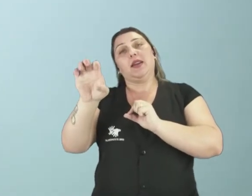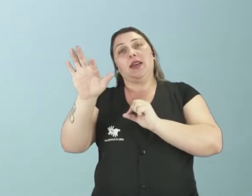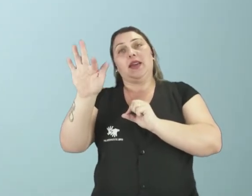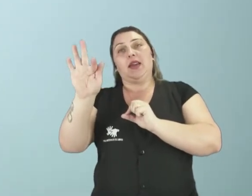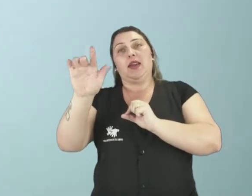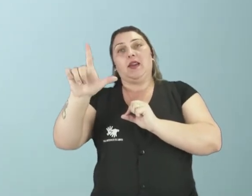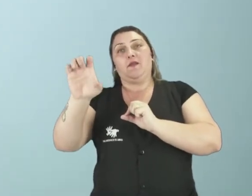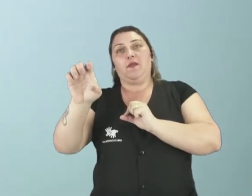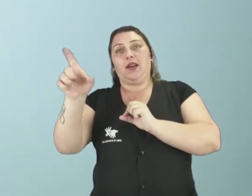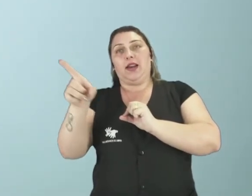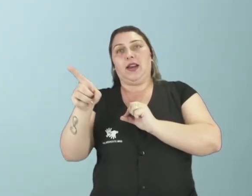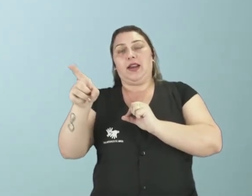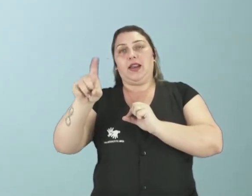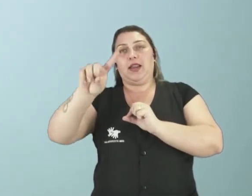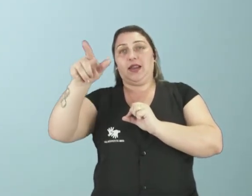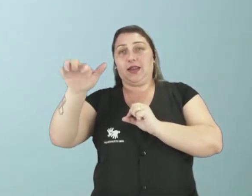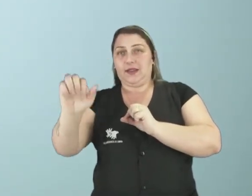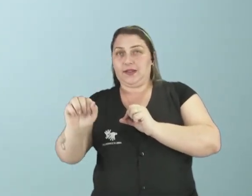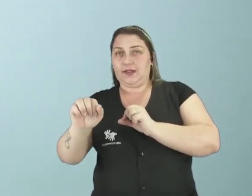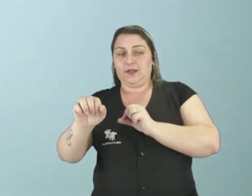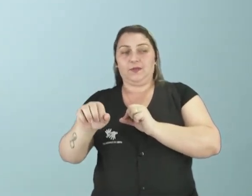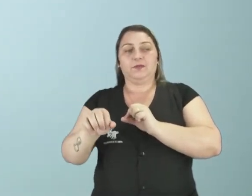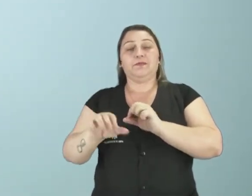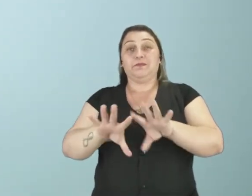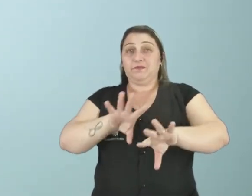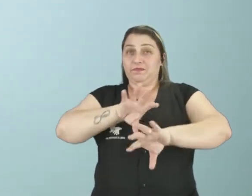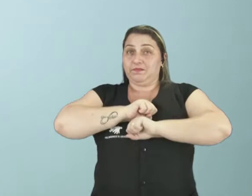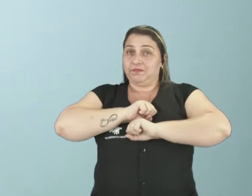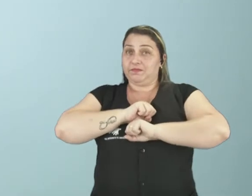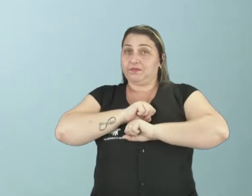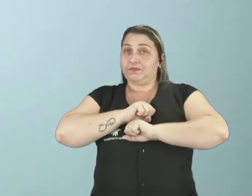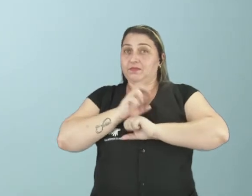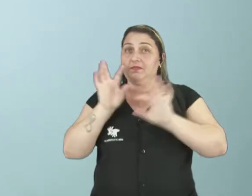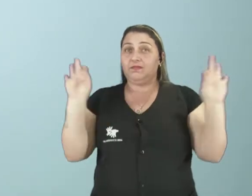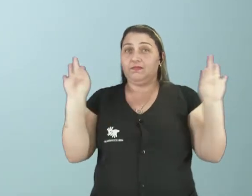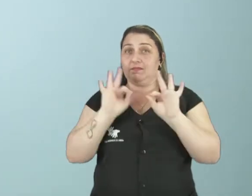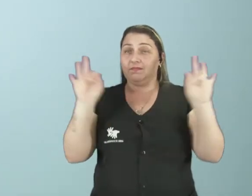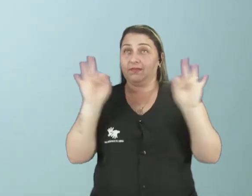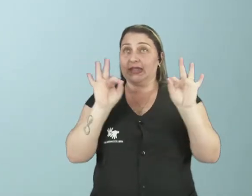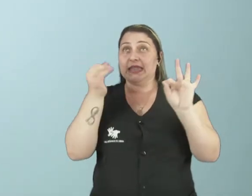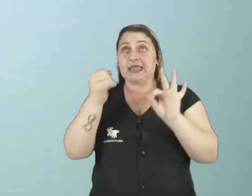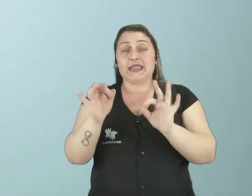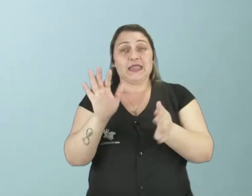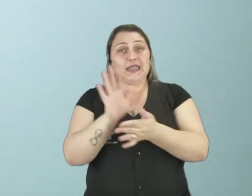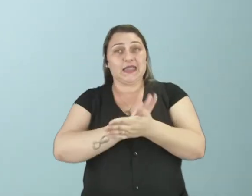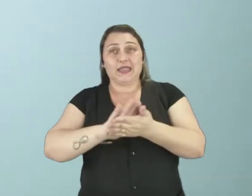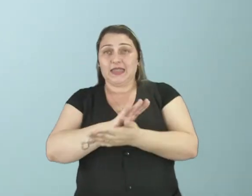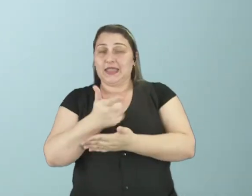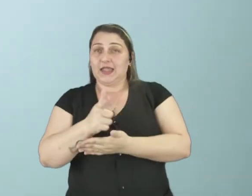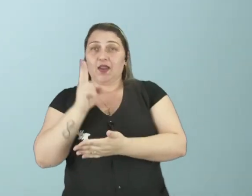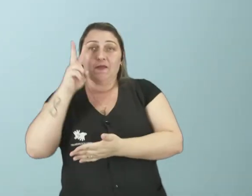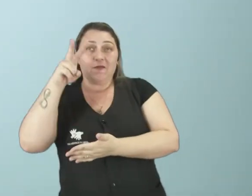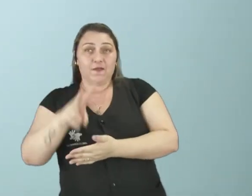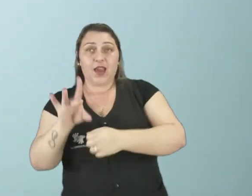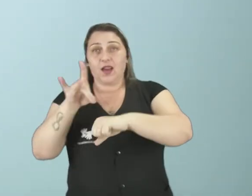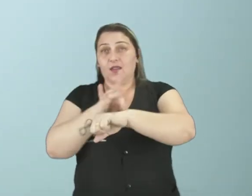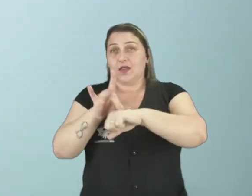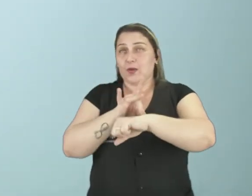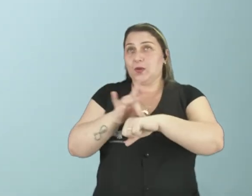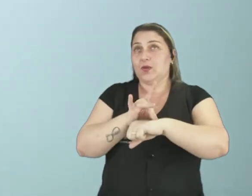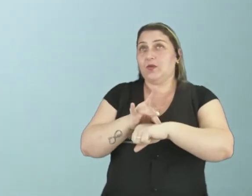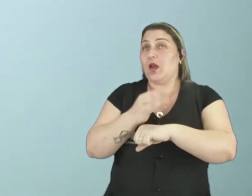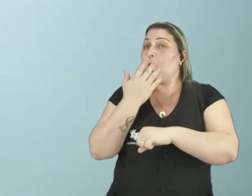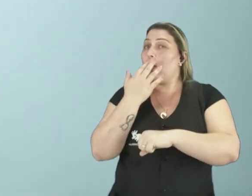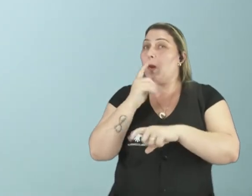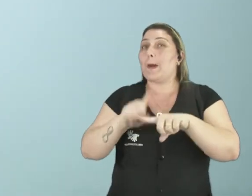ele absorve todos esses raios de luz e não reflete nada. Como não há nada, então você enxerga a cor negra, o que não é